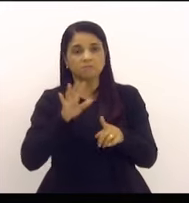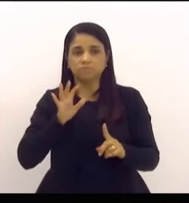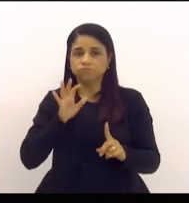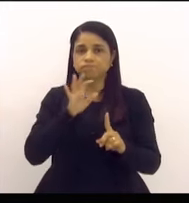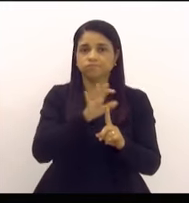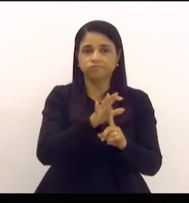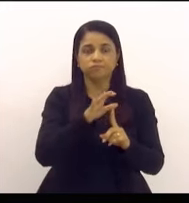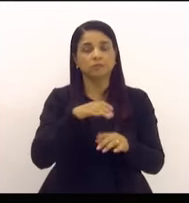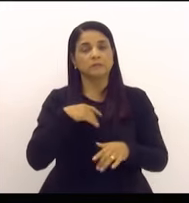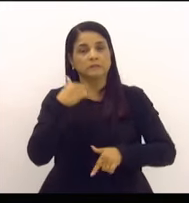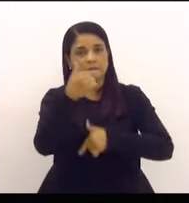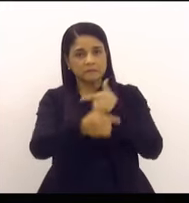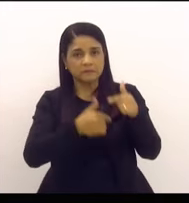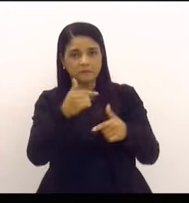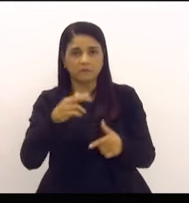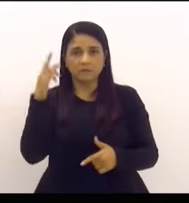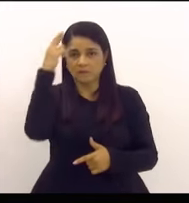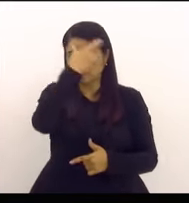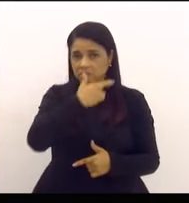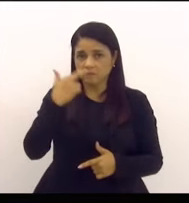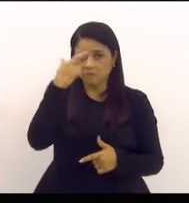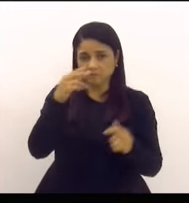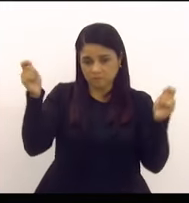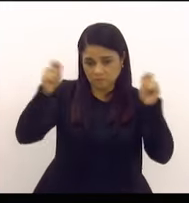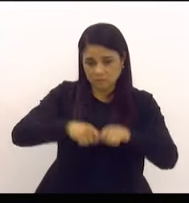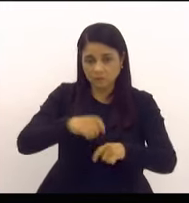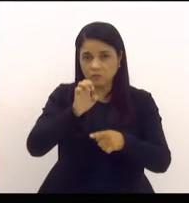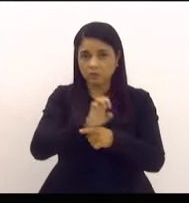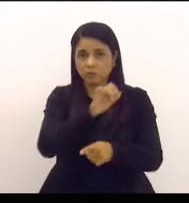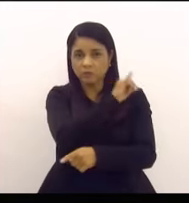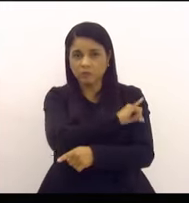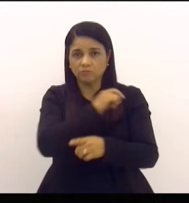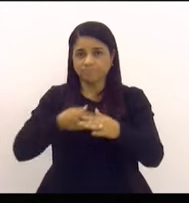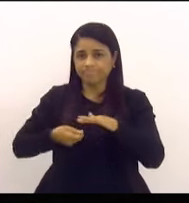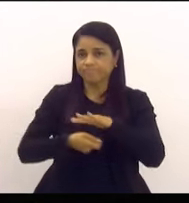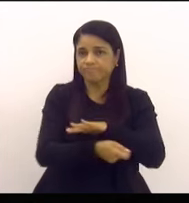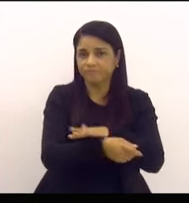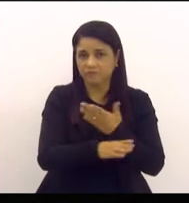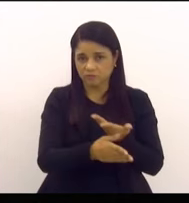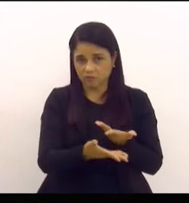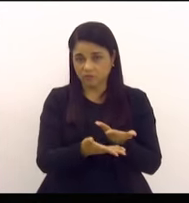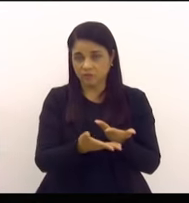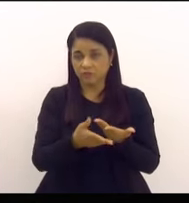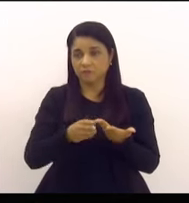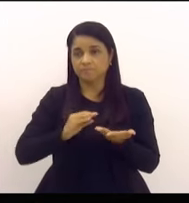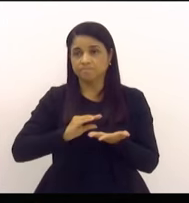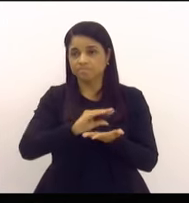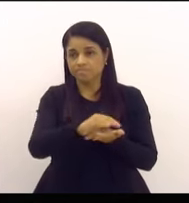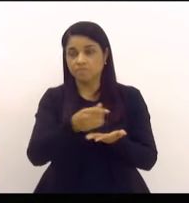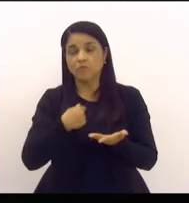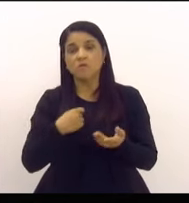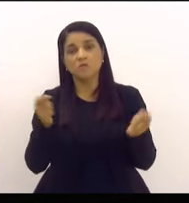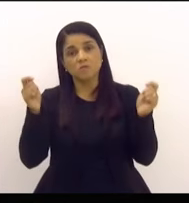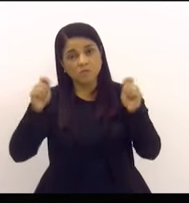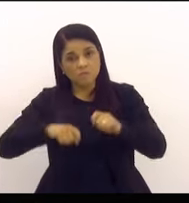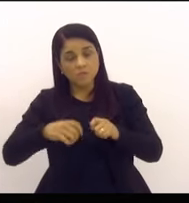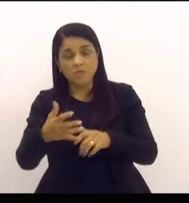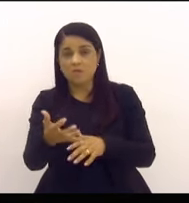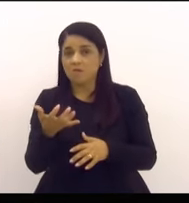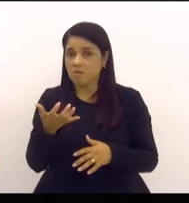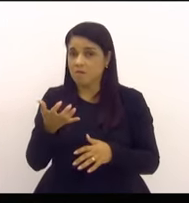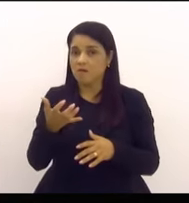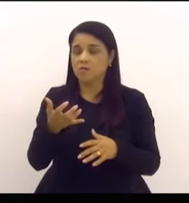exercício fiscal, na capacidade do Estado do Rio de Janeiro investir. Quero considerar, né, em que